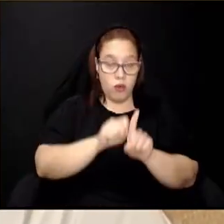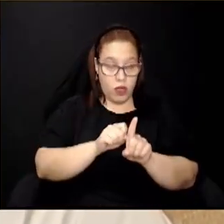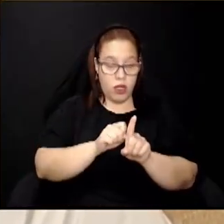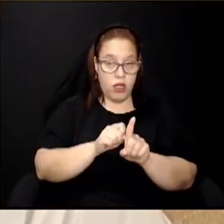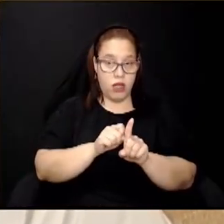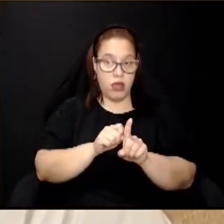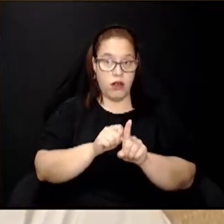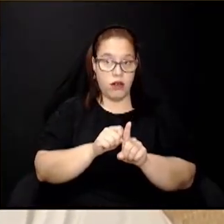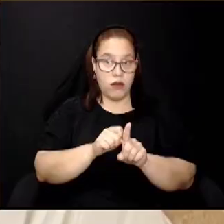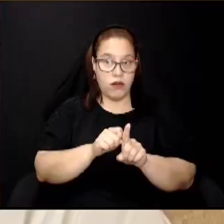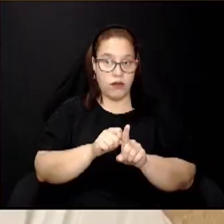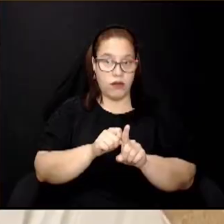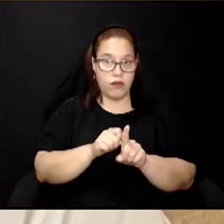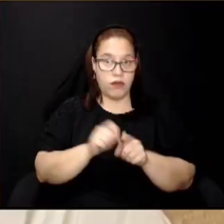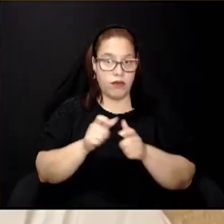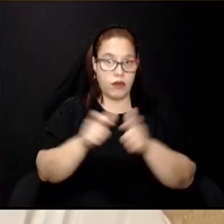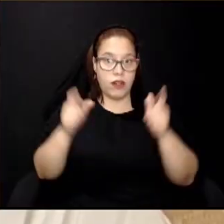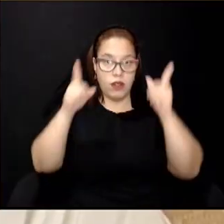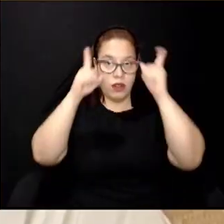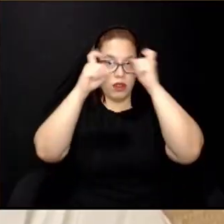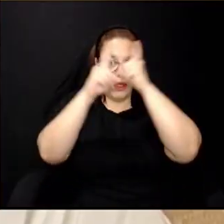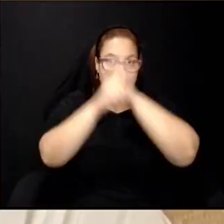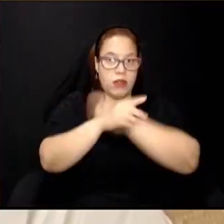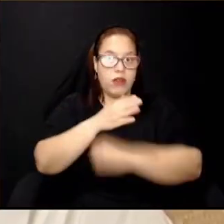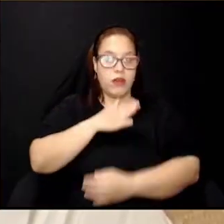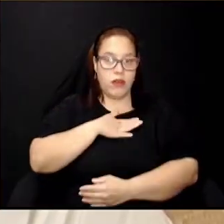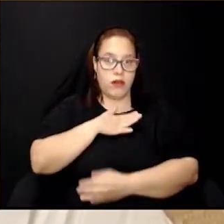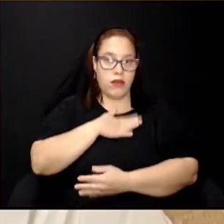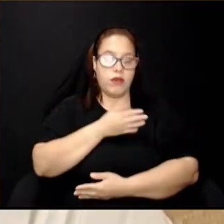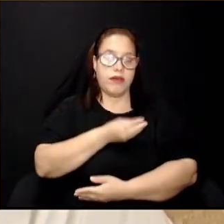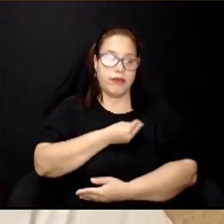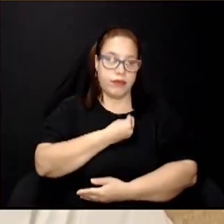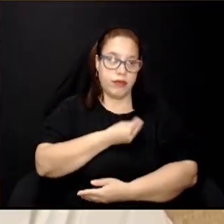dos maiores desafios da minha vida, né? Então,